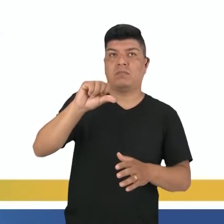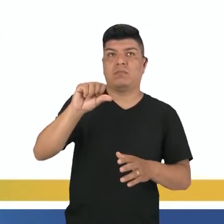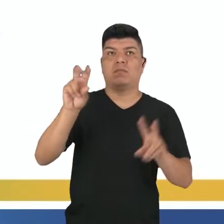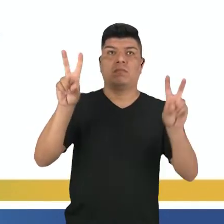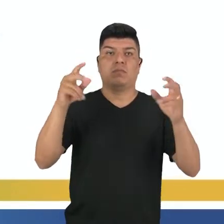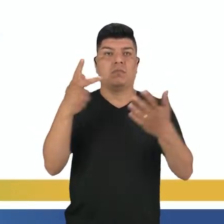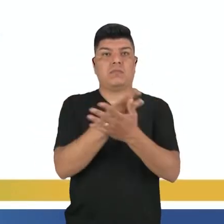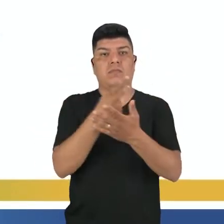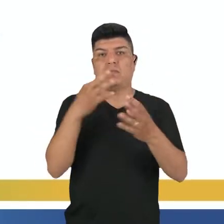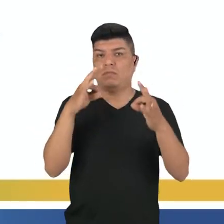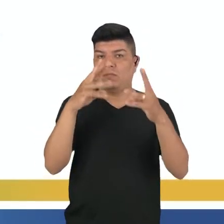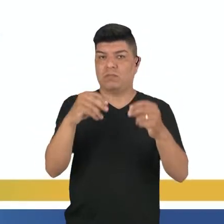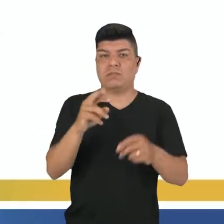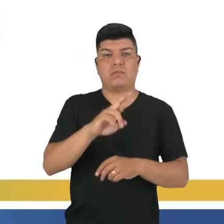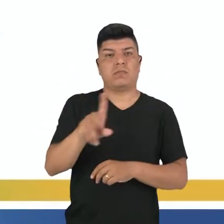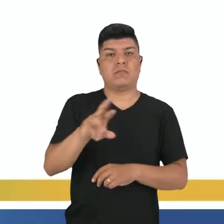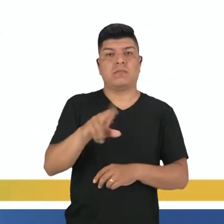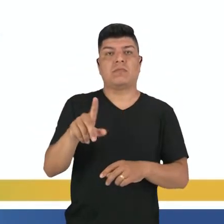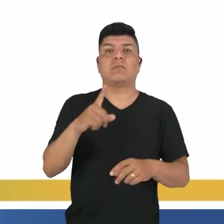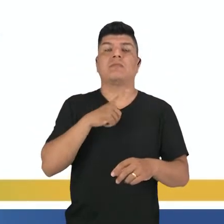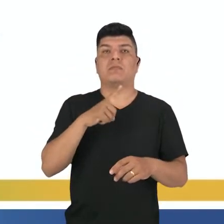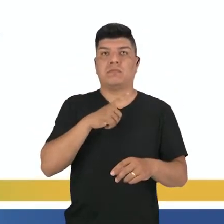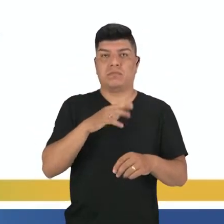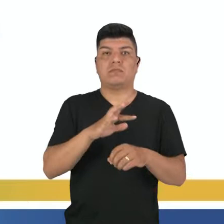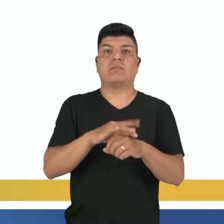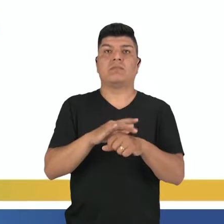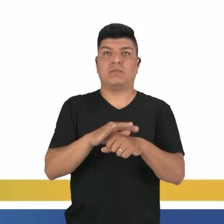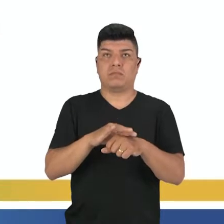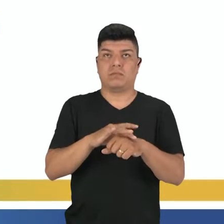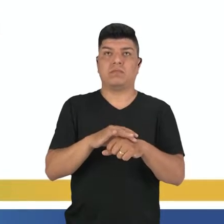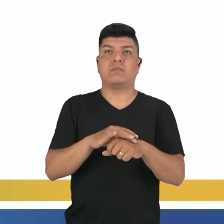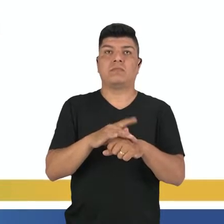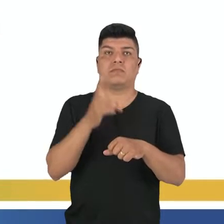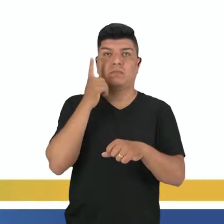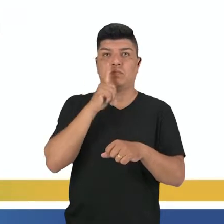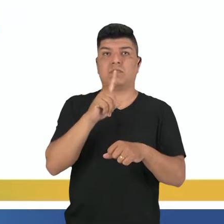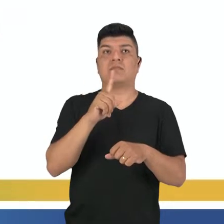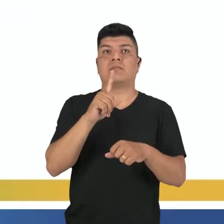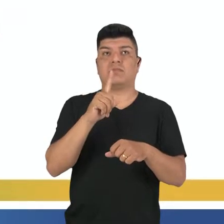completamente errada, né? Existe sim a contaminação, né, a